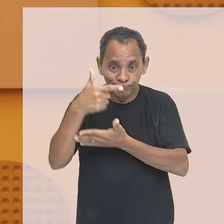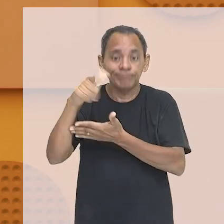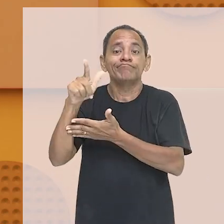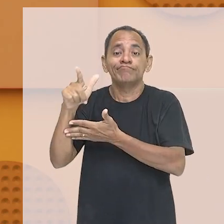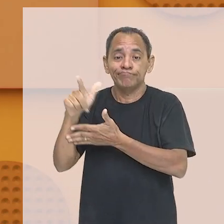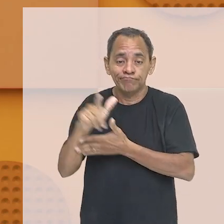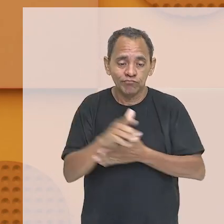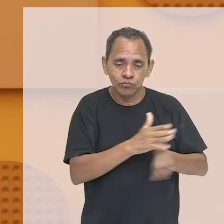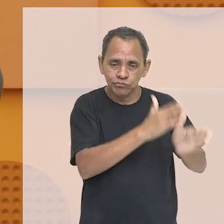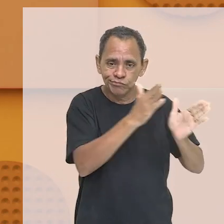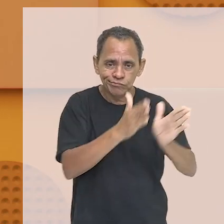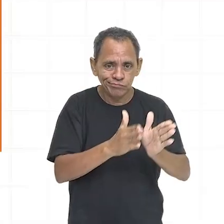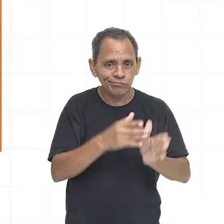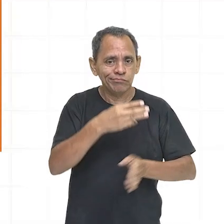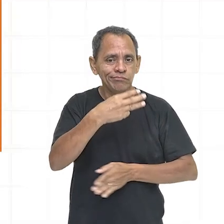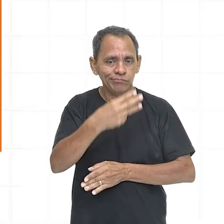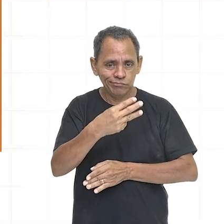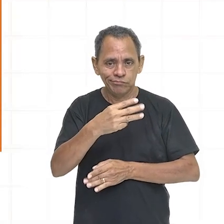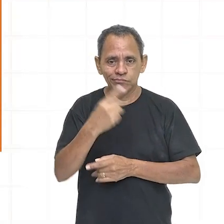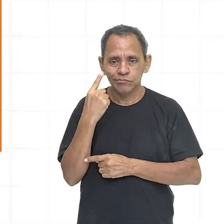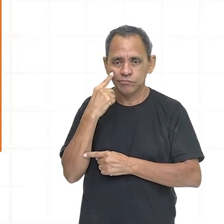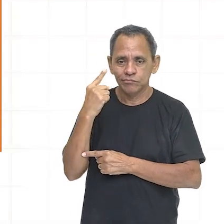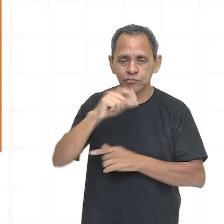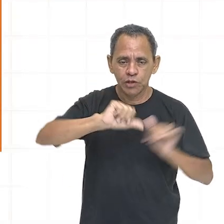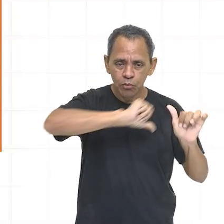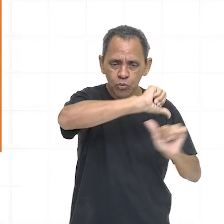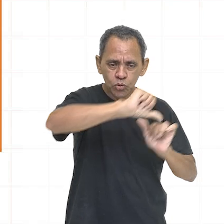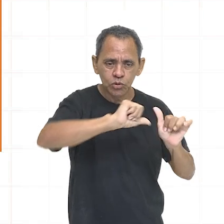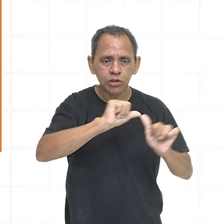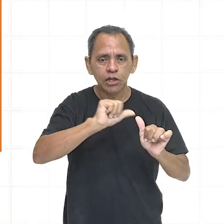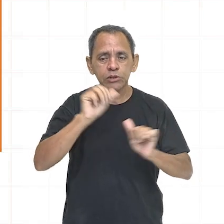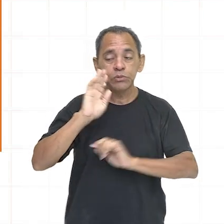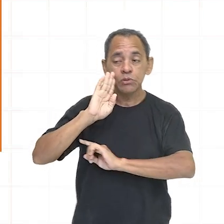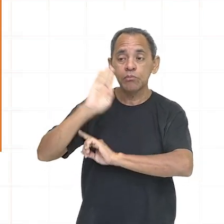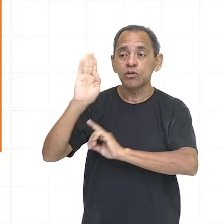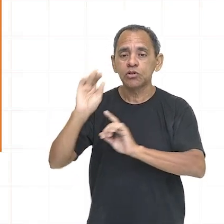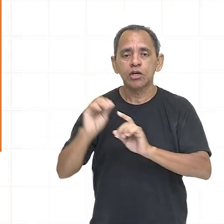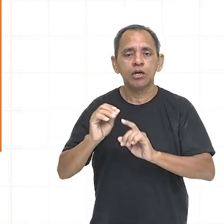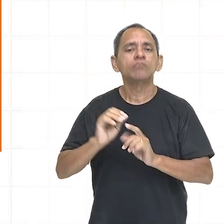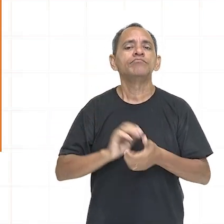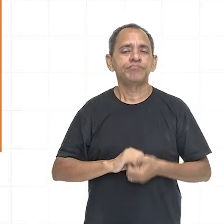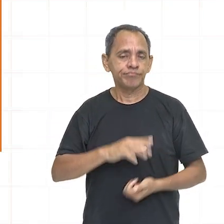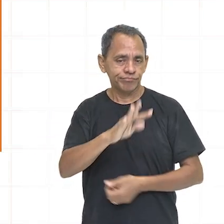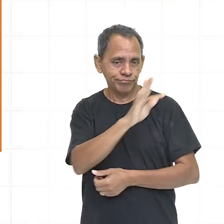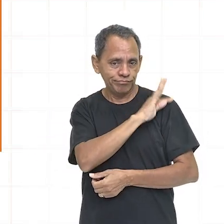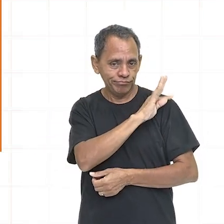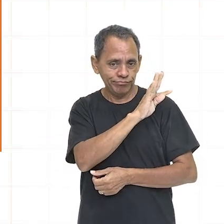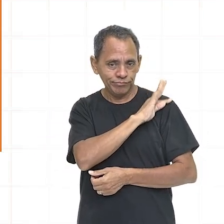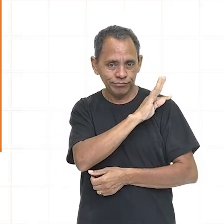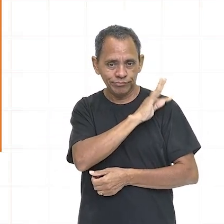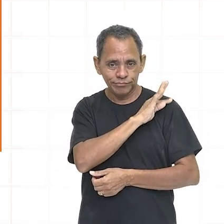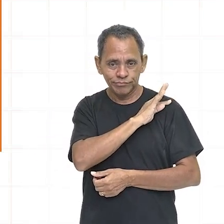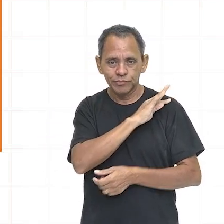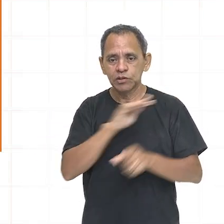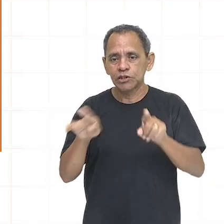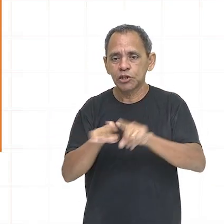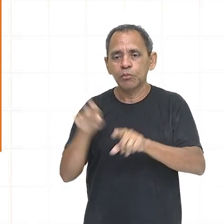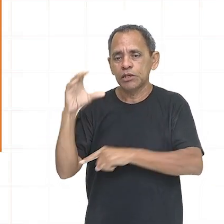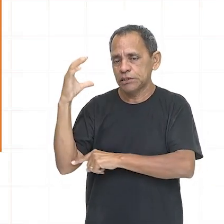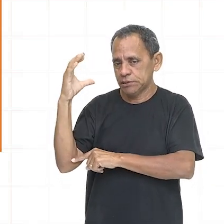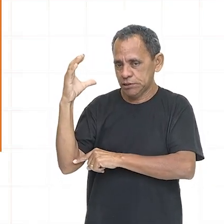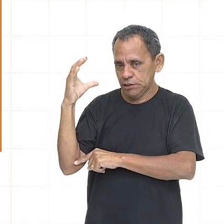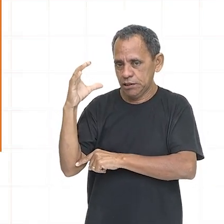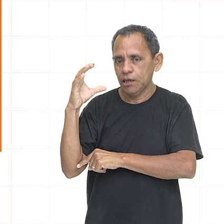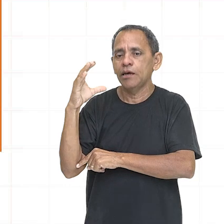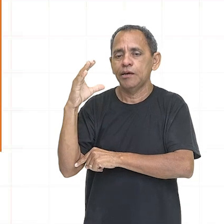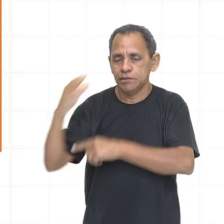estar ligado também o quê? As mudanças, né? Principalmente na parte técnica e também na ciência, né?